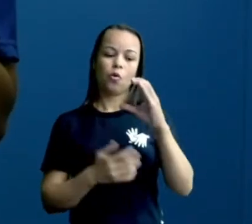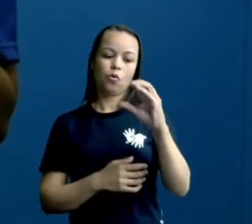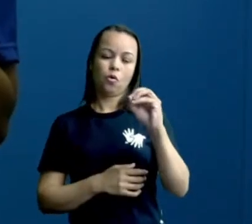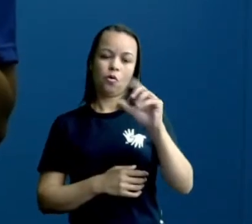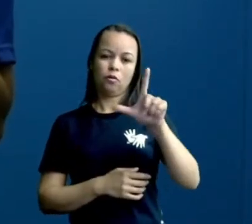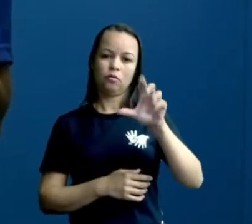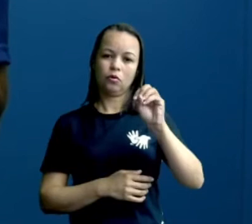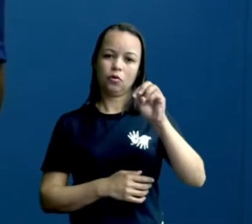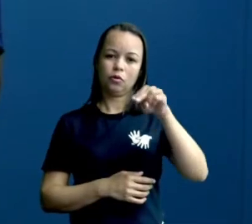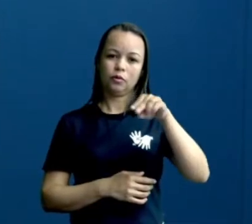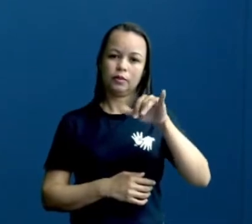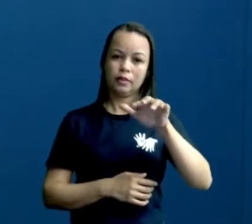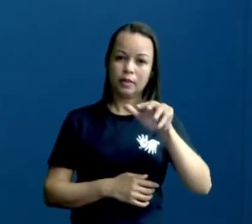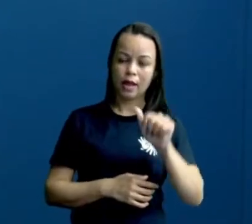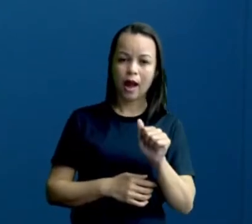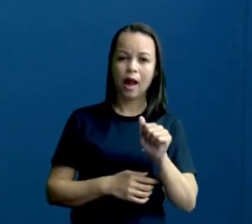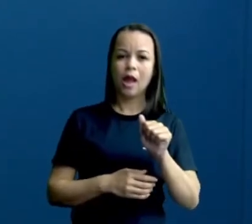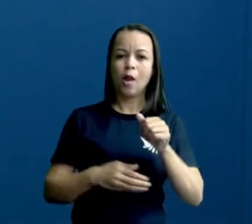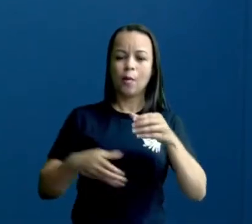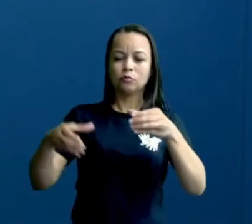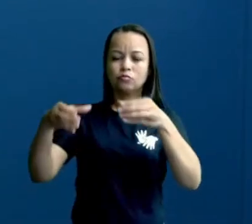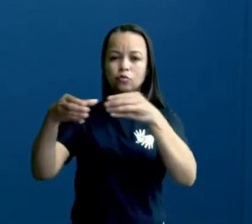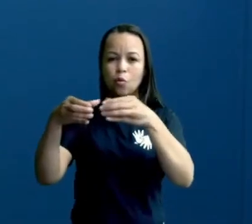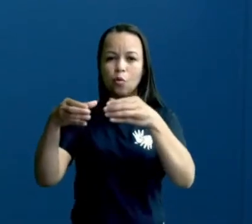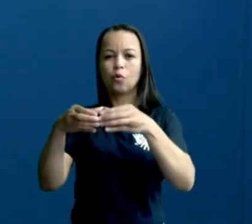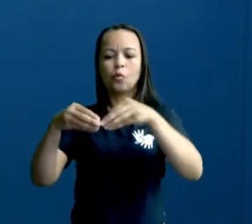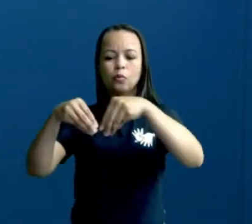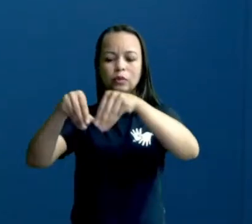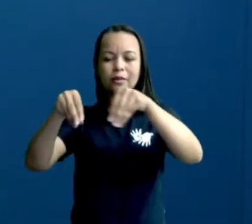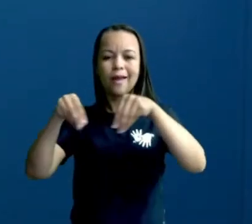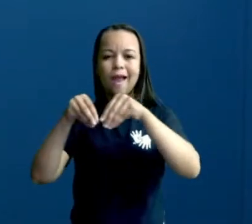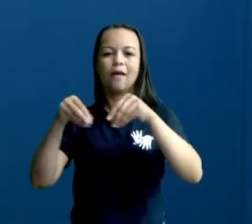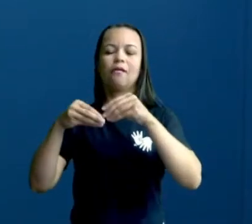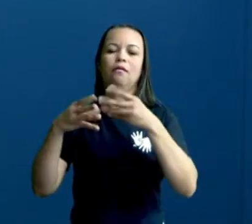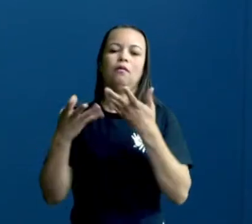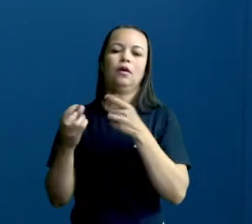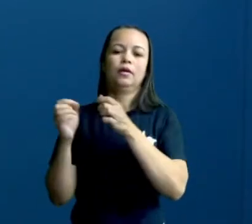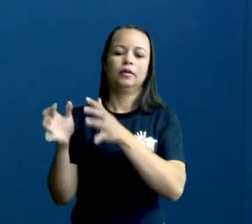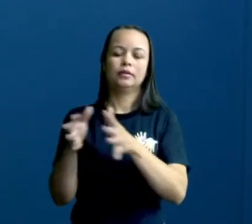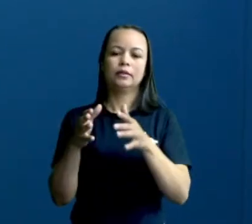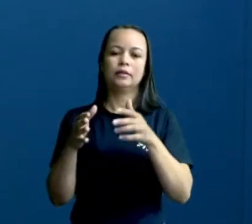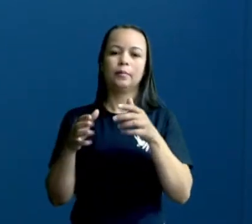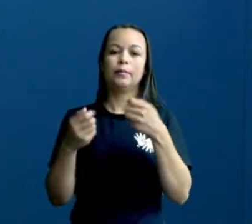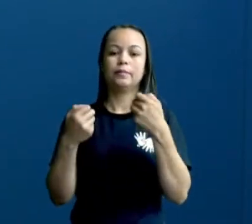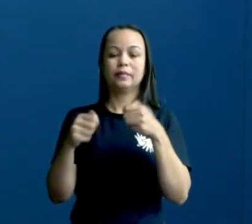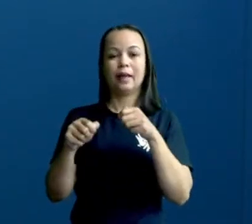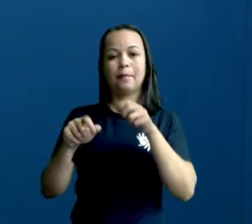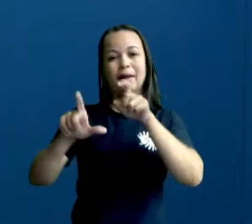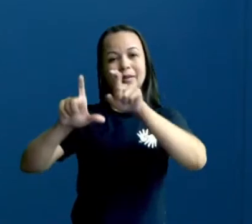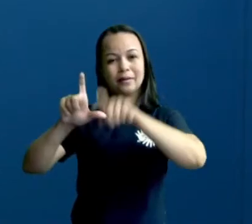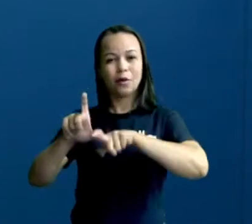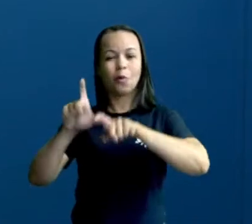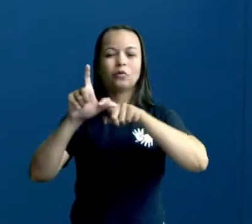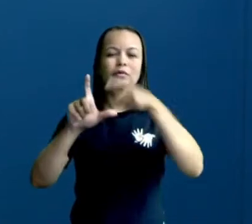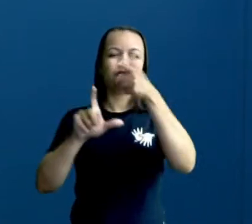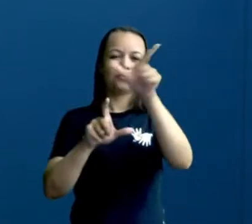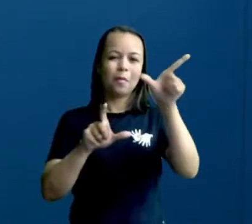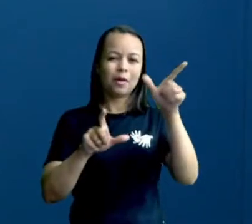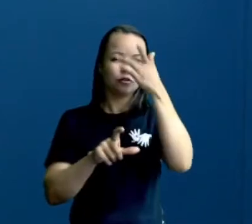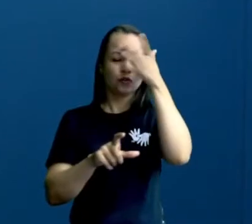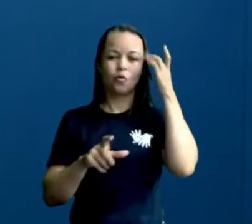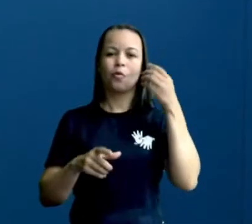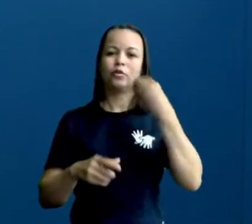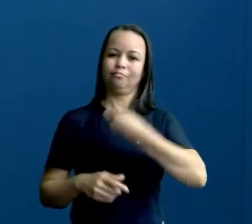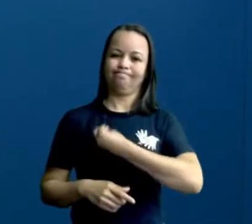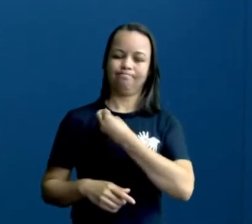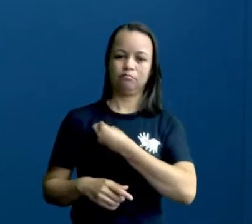região, um pequeno território que depende de outros para a sua sobrevivência, para a sua subsistência,